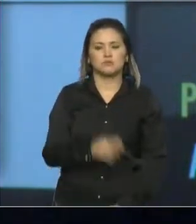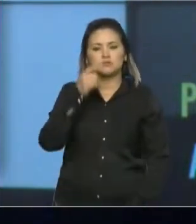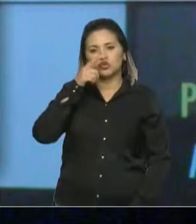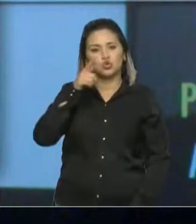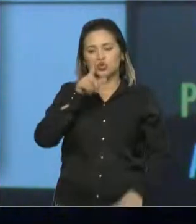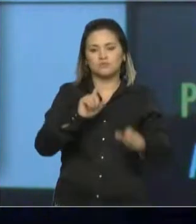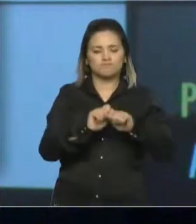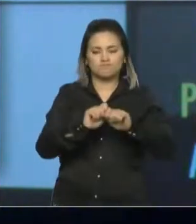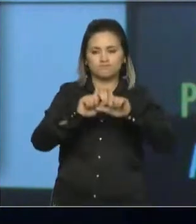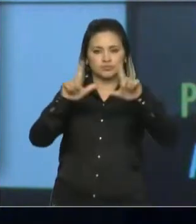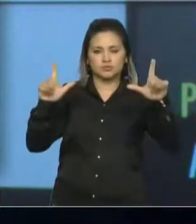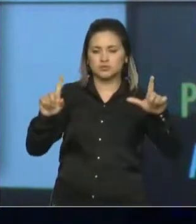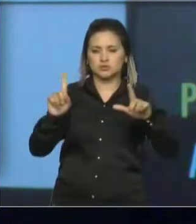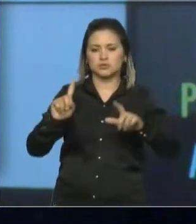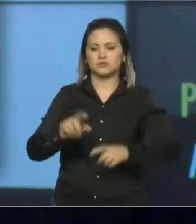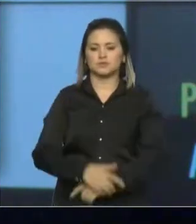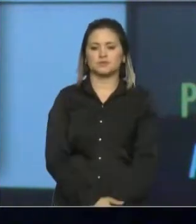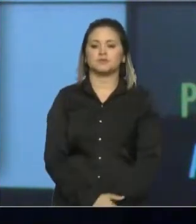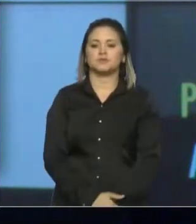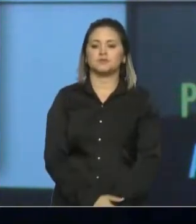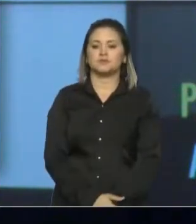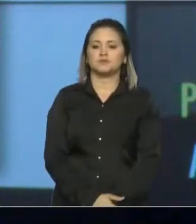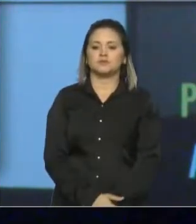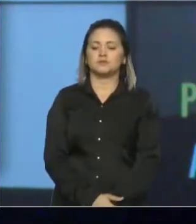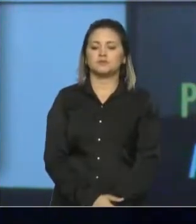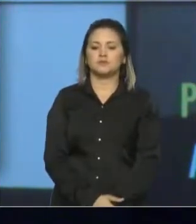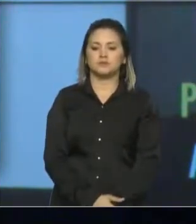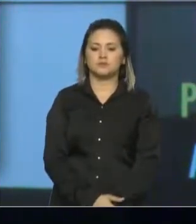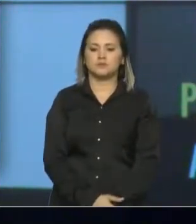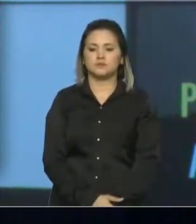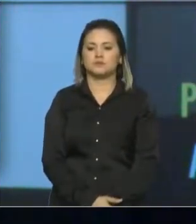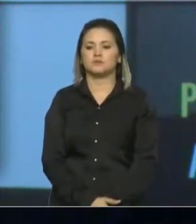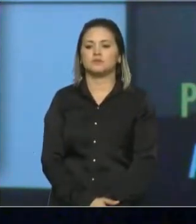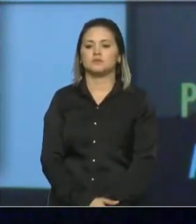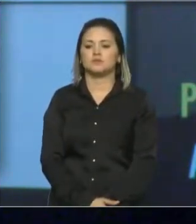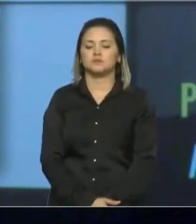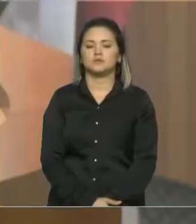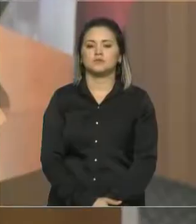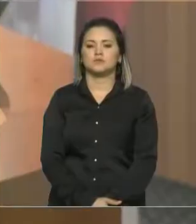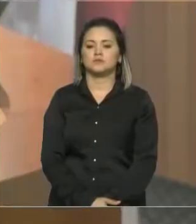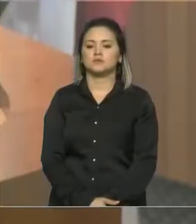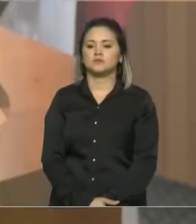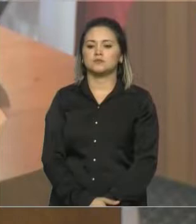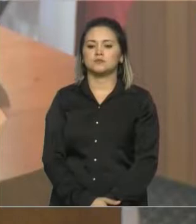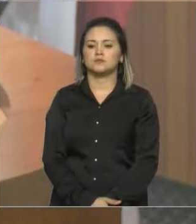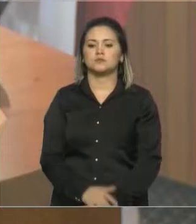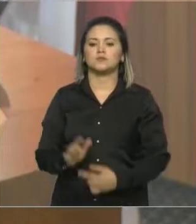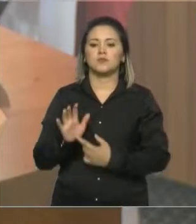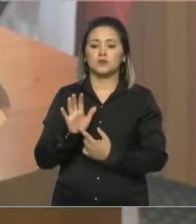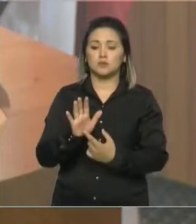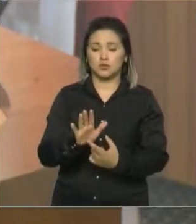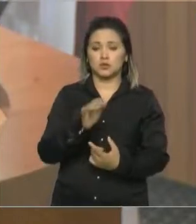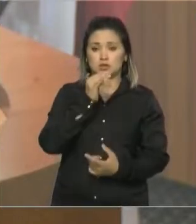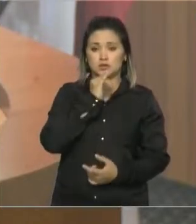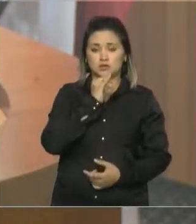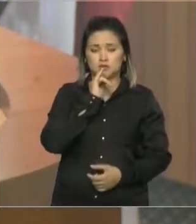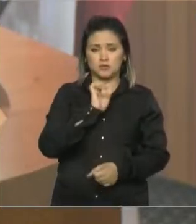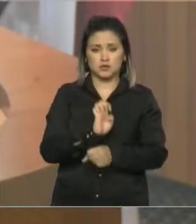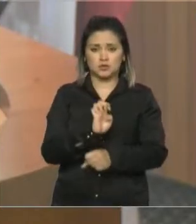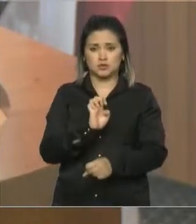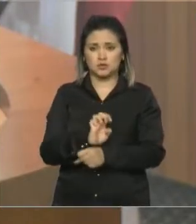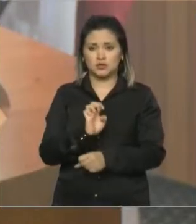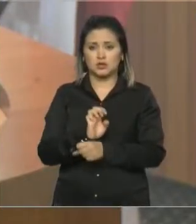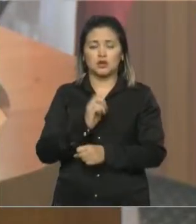Pode parar na planilha. É essa daí. Deixa aí. Então, o que acontece? Eu trouxe aqui um exemplo do estado do Ceará. Como é que se dá